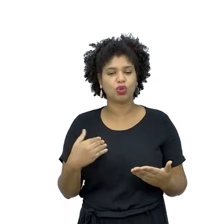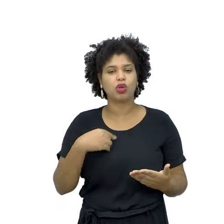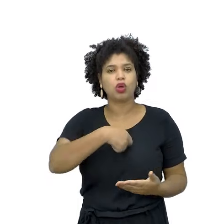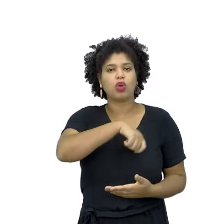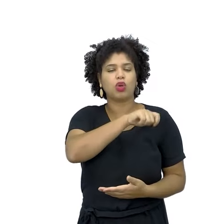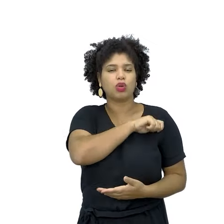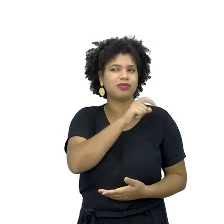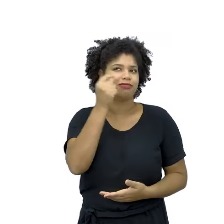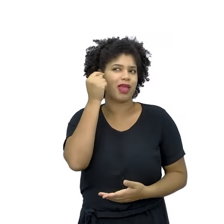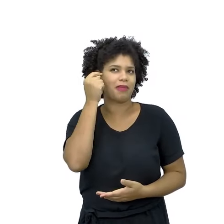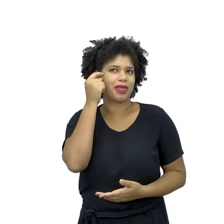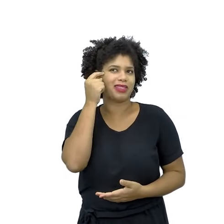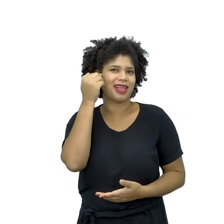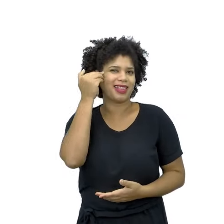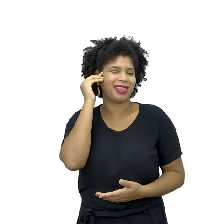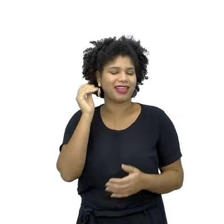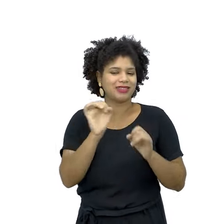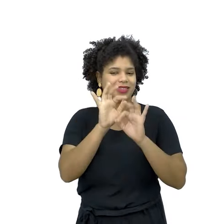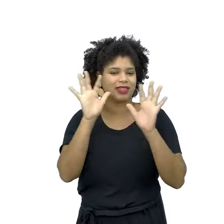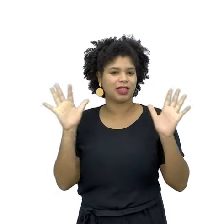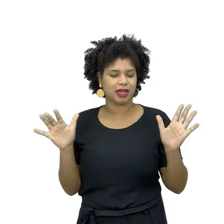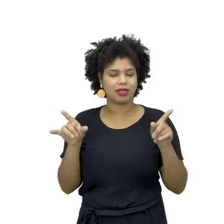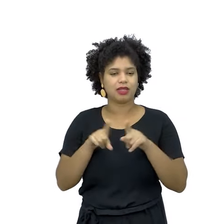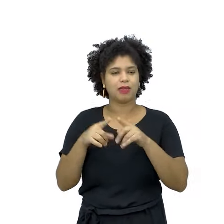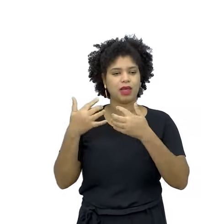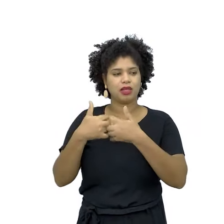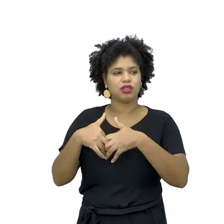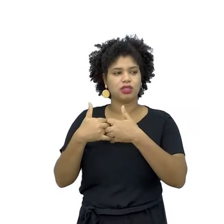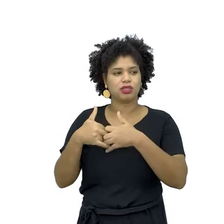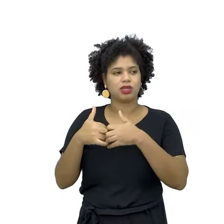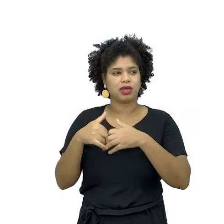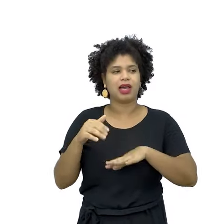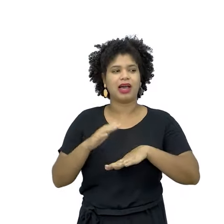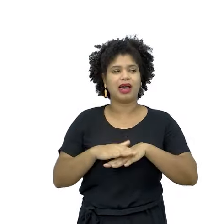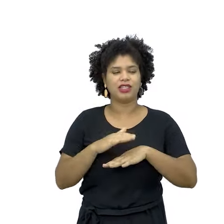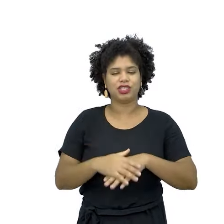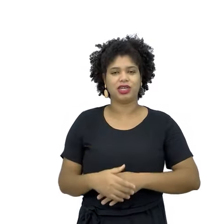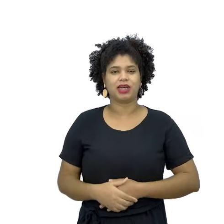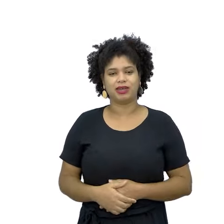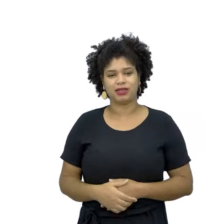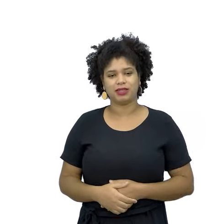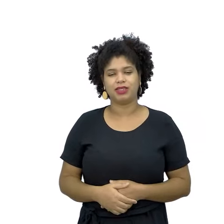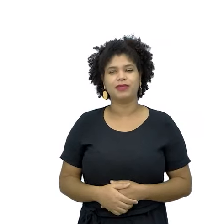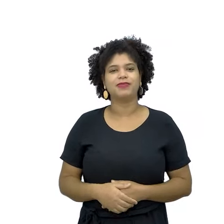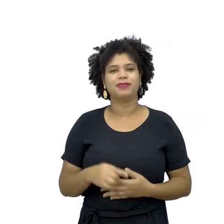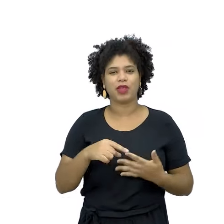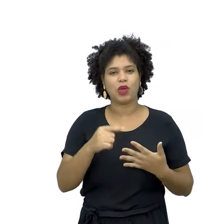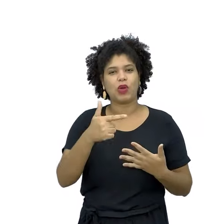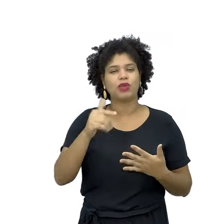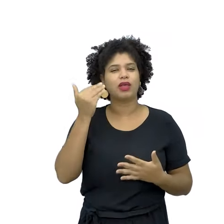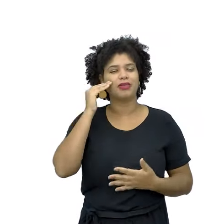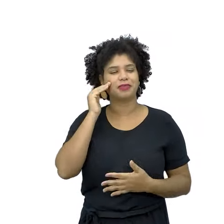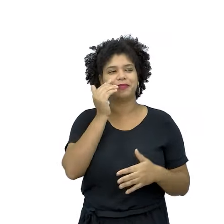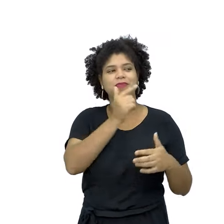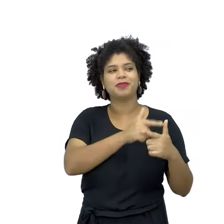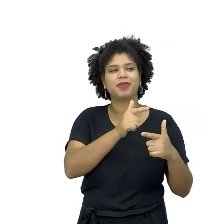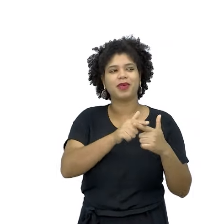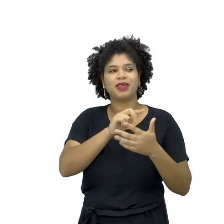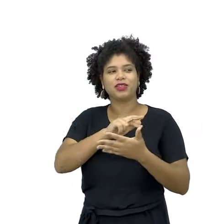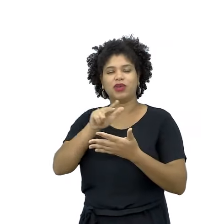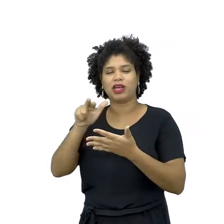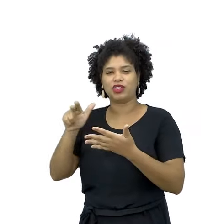pensar com clareza e raciocinar melhor. E é aí que a resolução de problemas